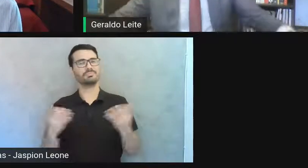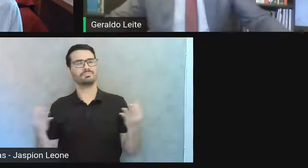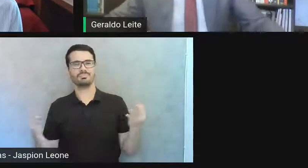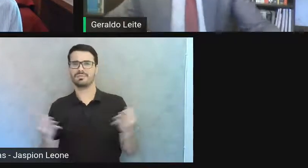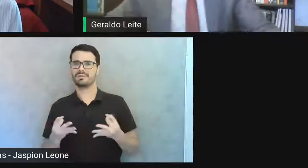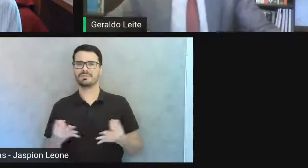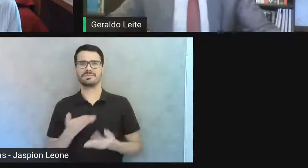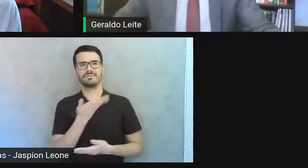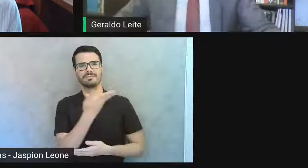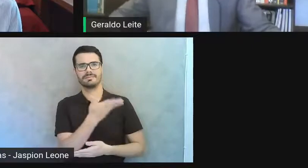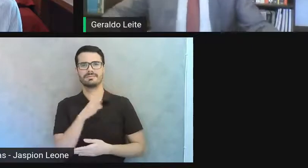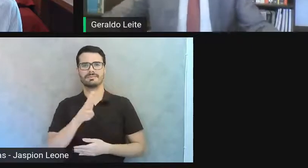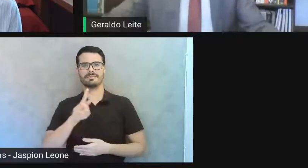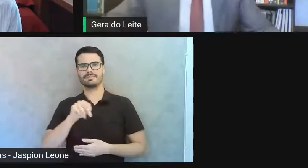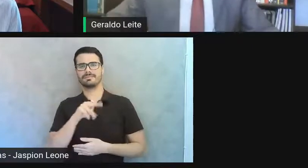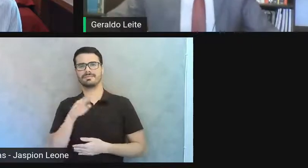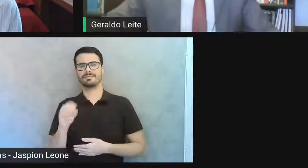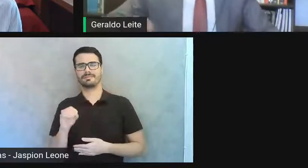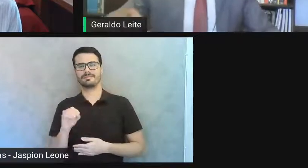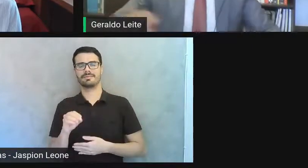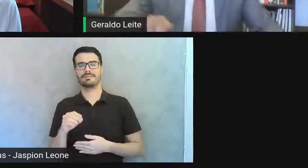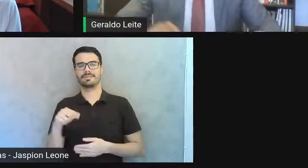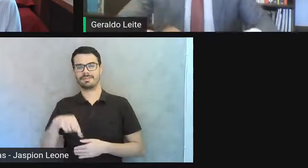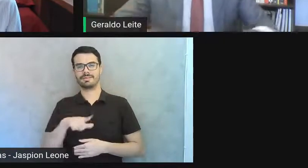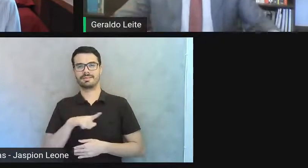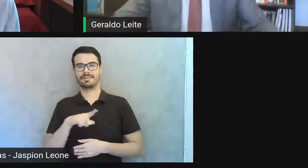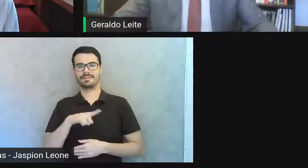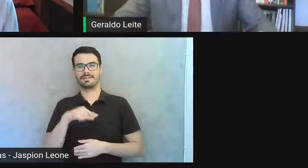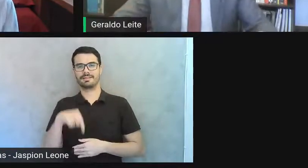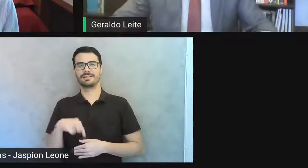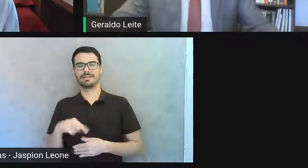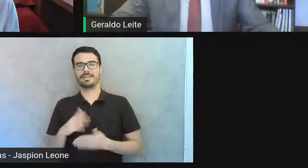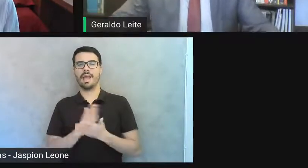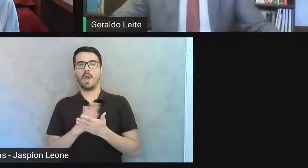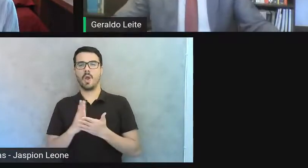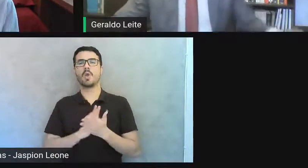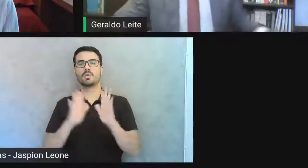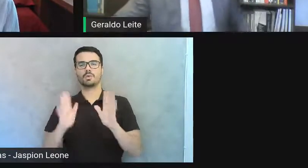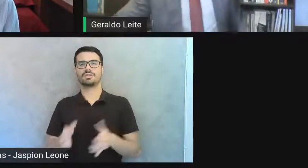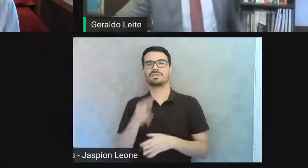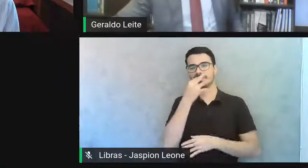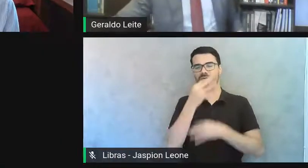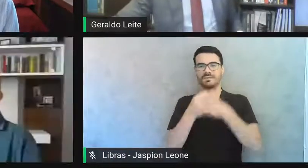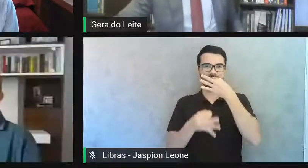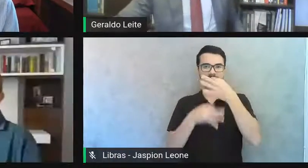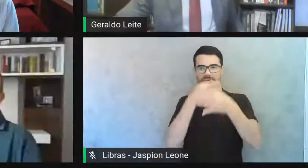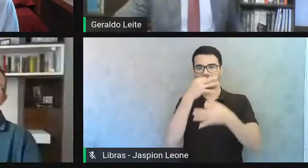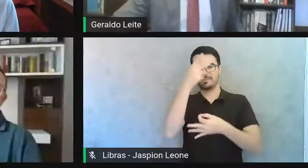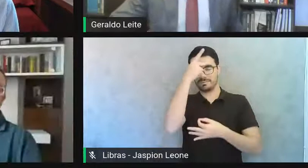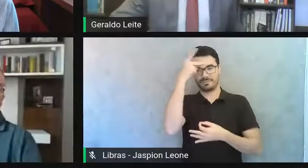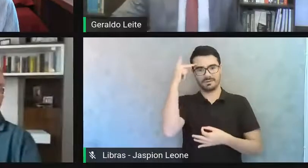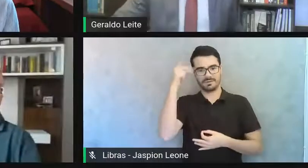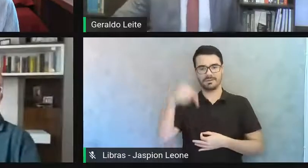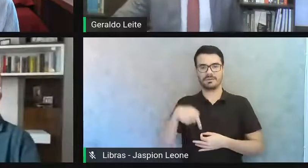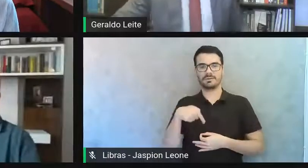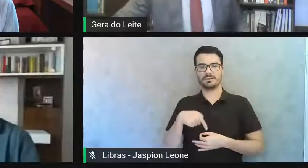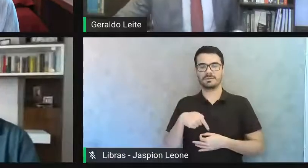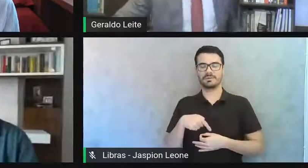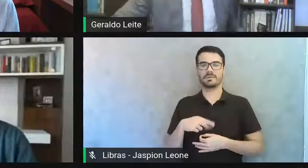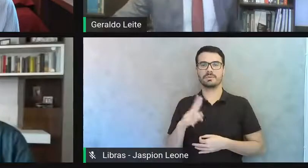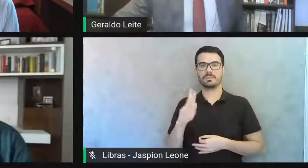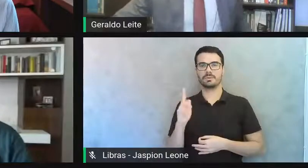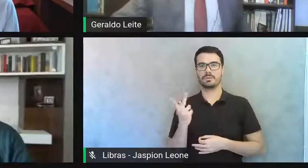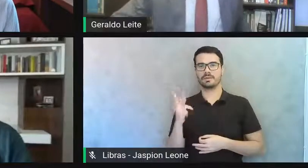Perfeito, doutor Bruno, muito obrigado. Nós temos aqui alguns comentários dos que nos acompanham. O